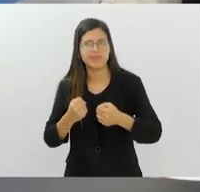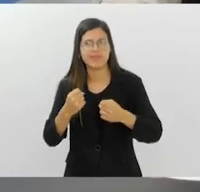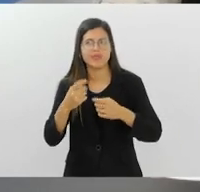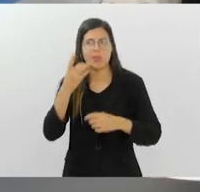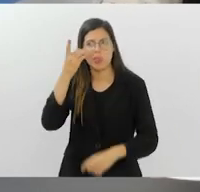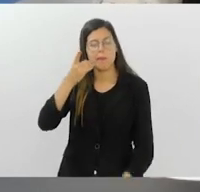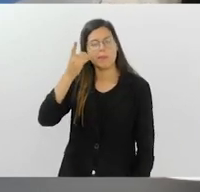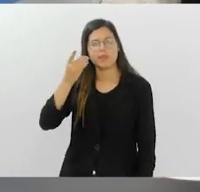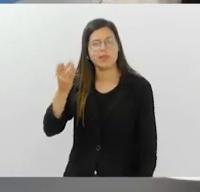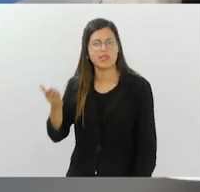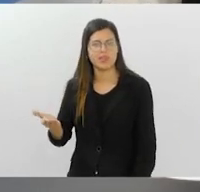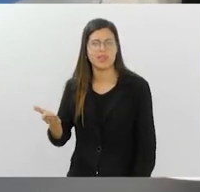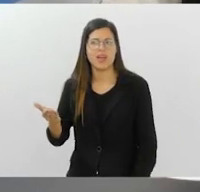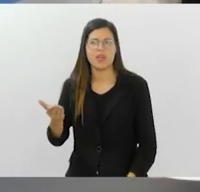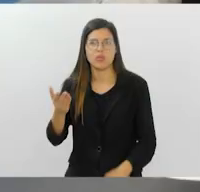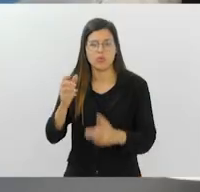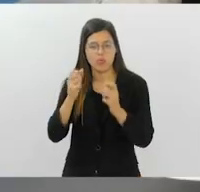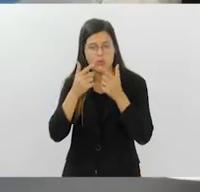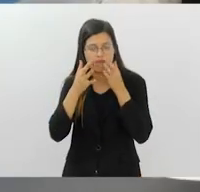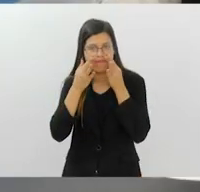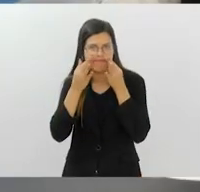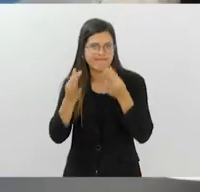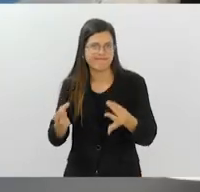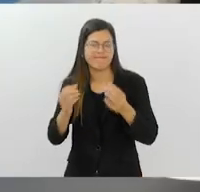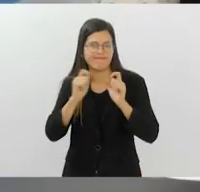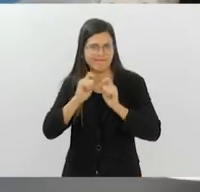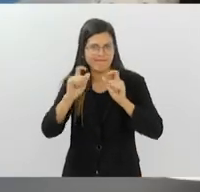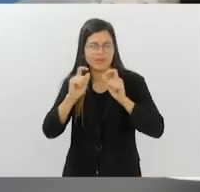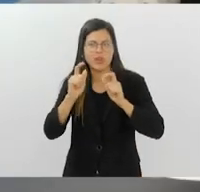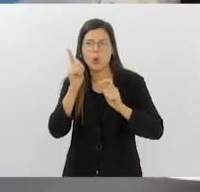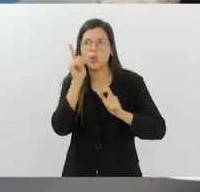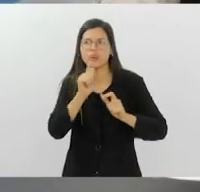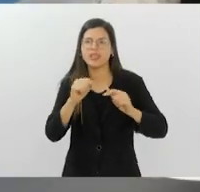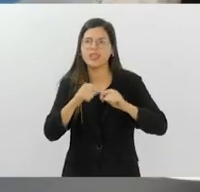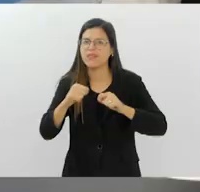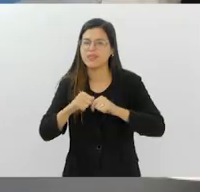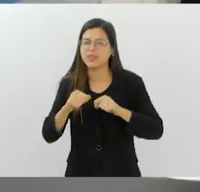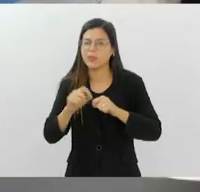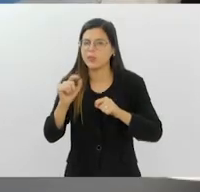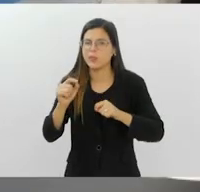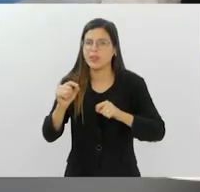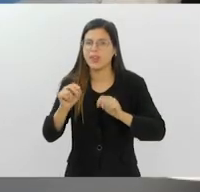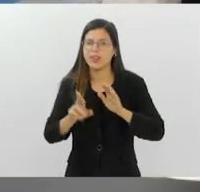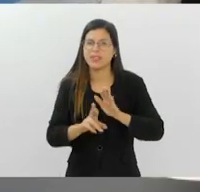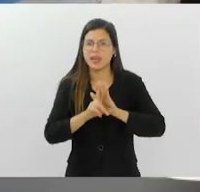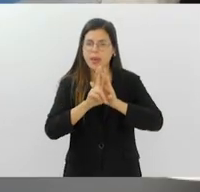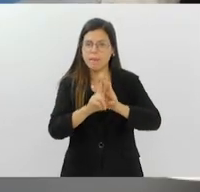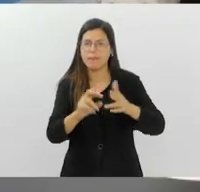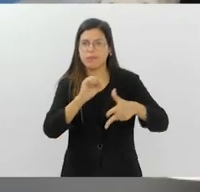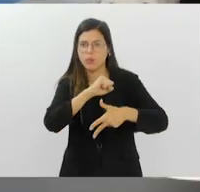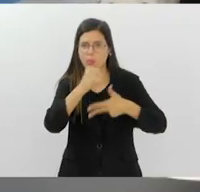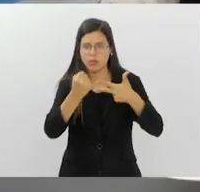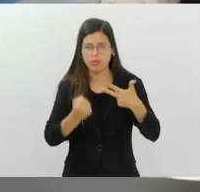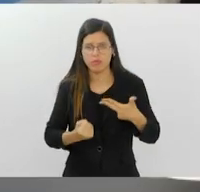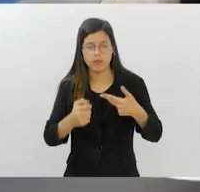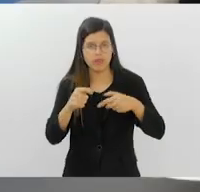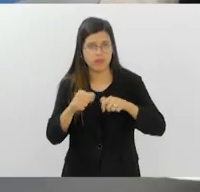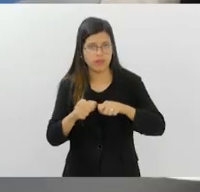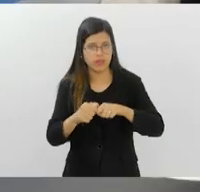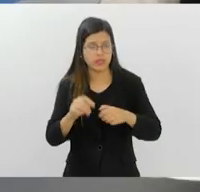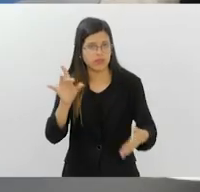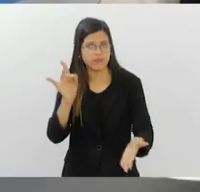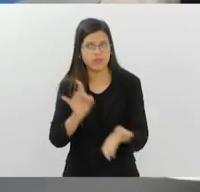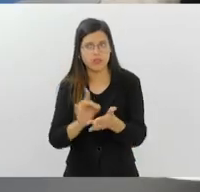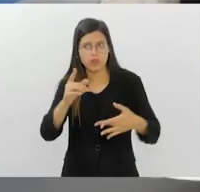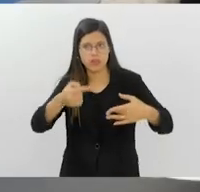sempre para nós um deputado muito Atento e atuante que consegue trazer isso aqui também uma representação do poder público que faça de fato